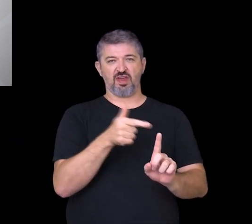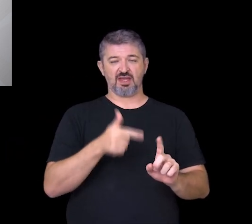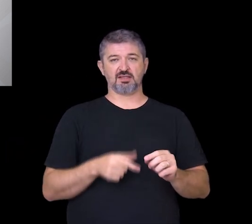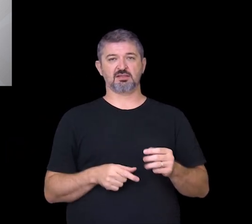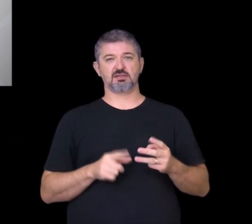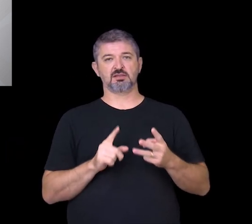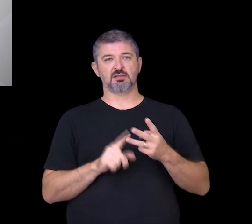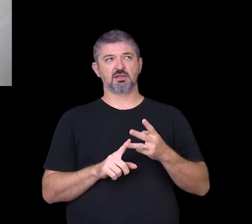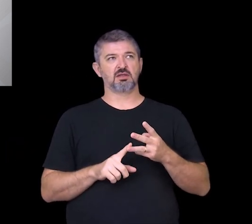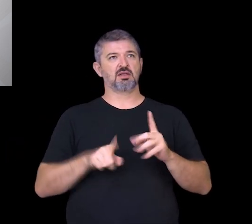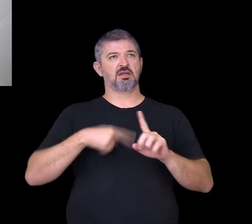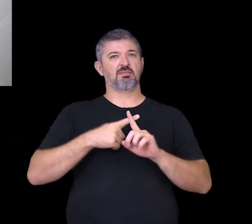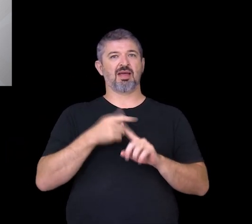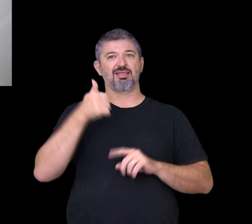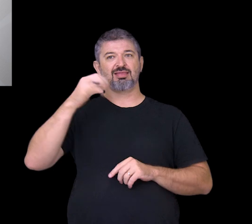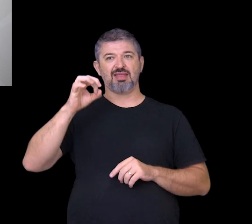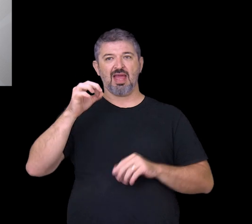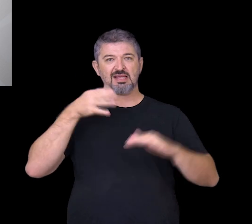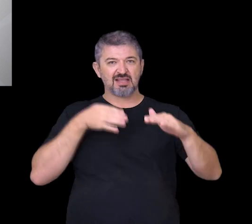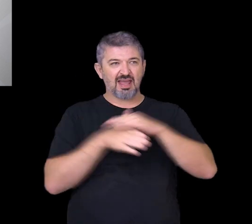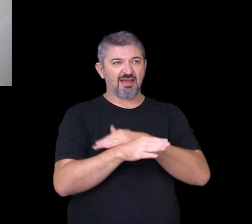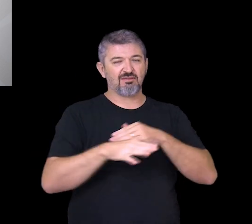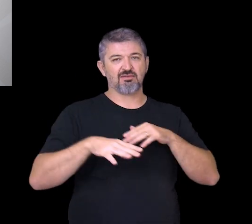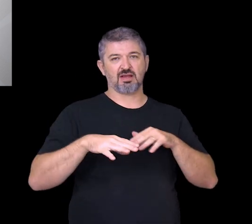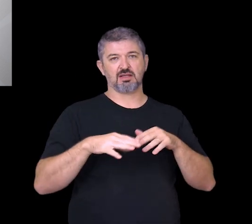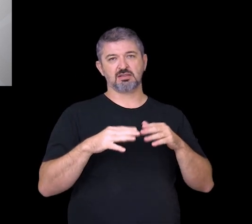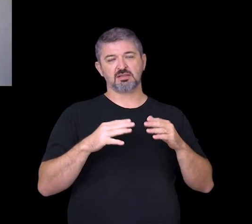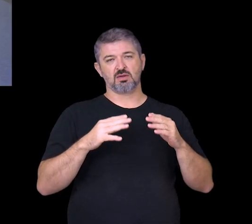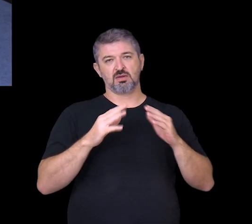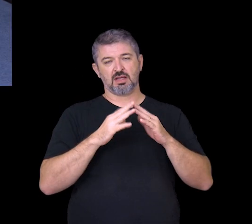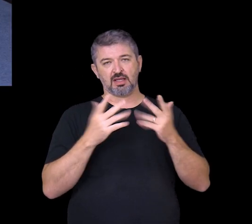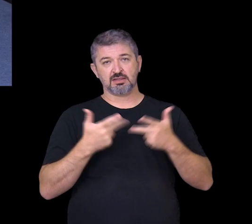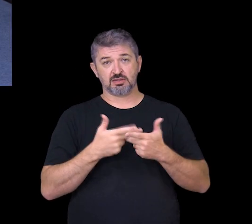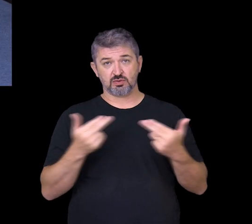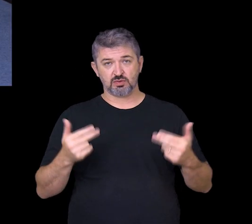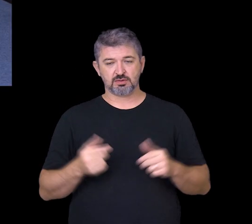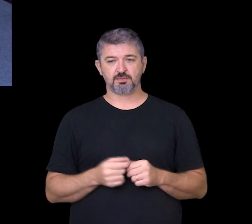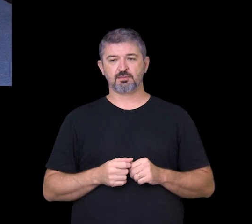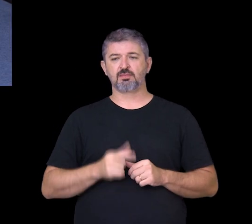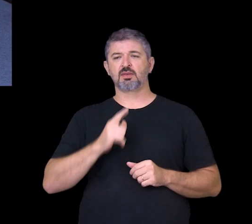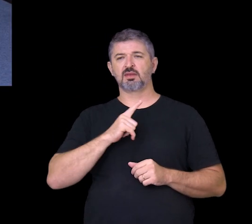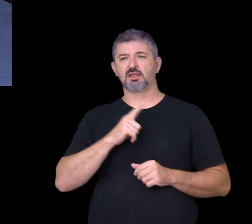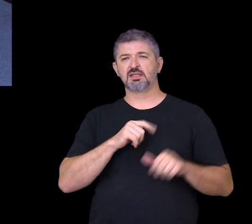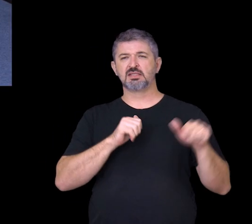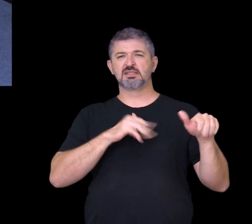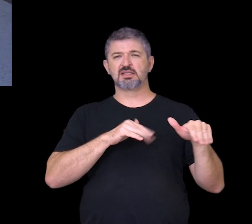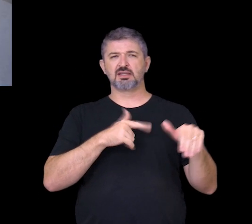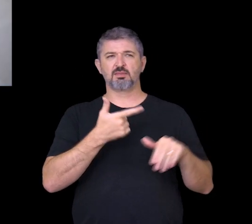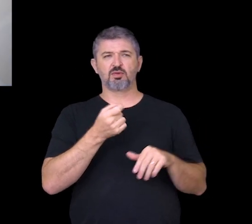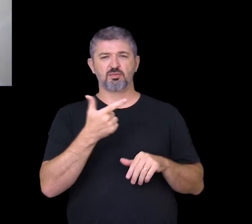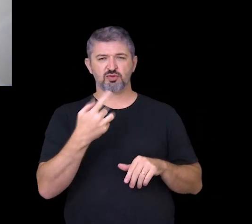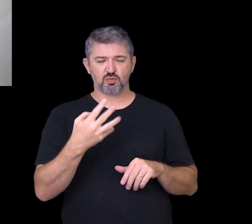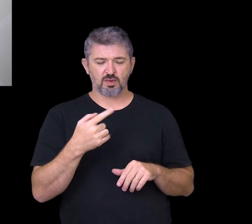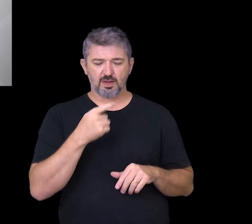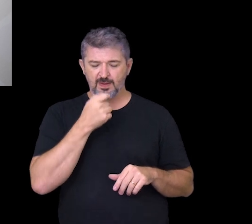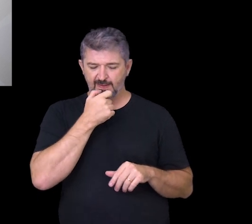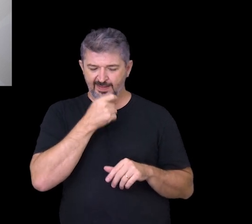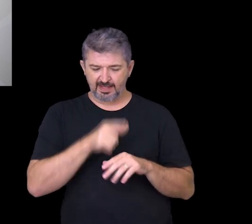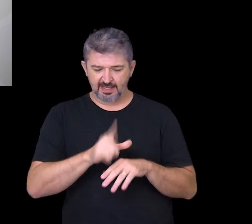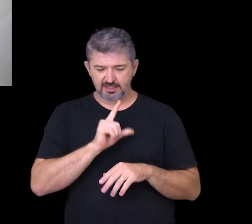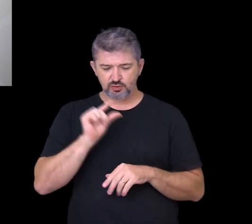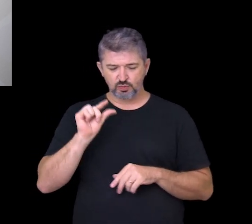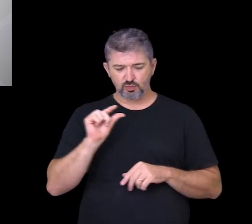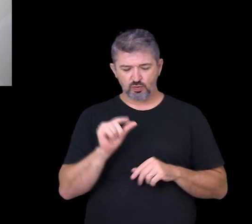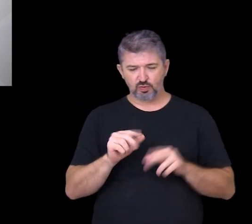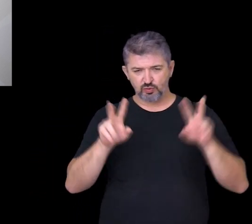16 criminalizações e 10 invasões. Temos também mais alguns dados aqui de setembro de 2024, um